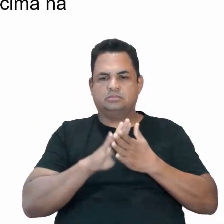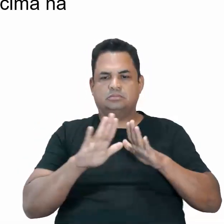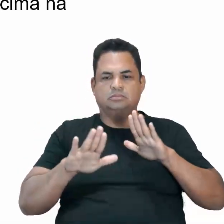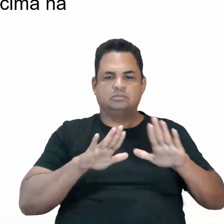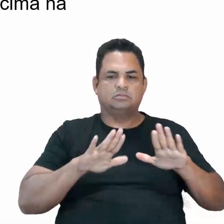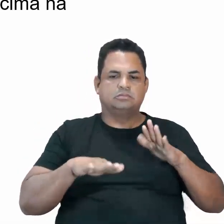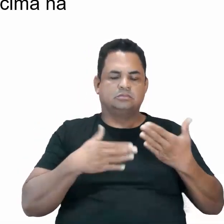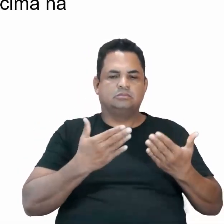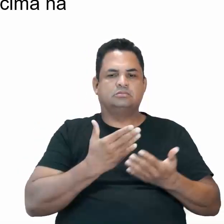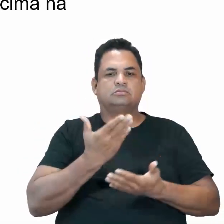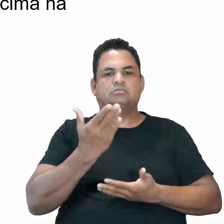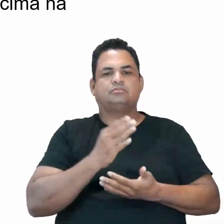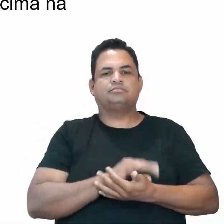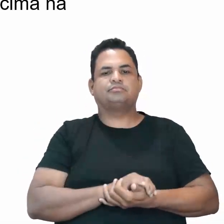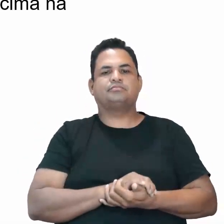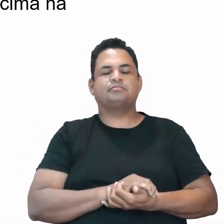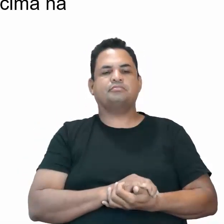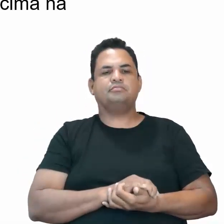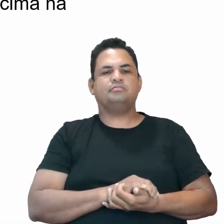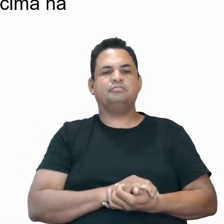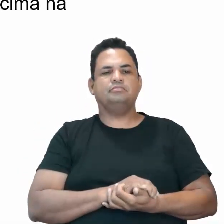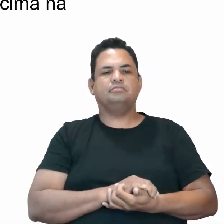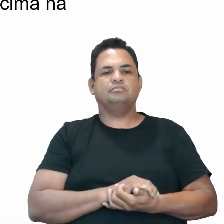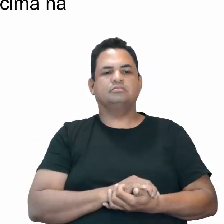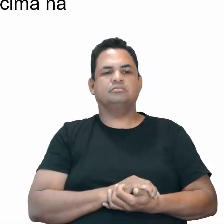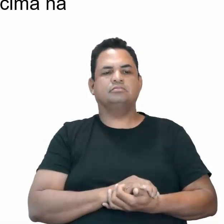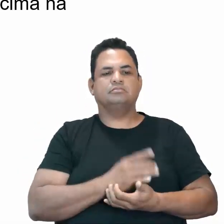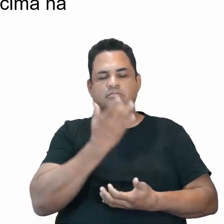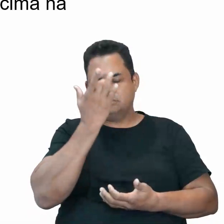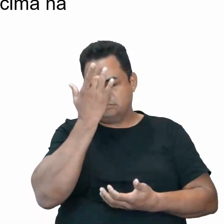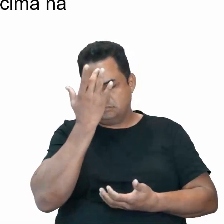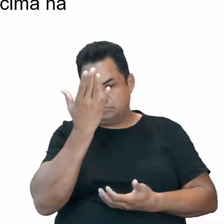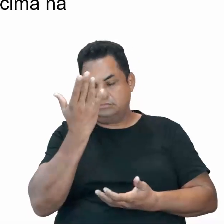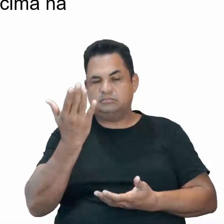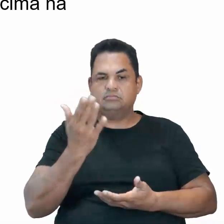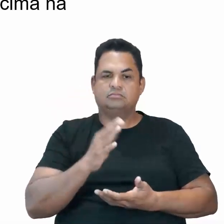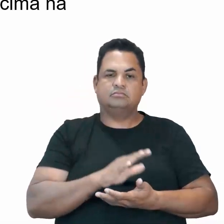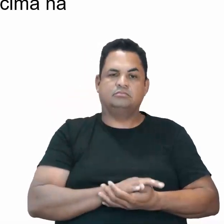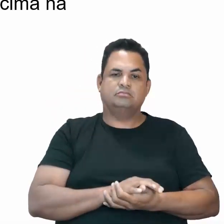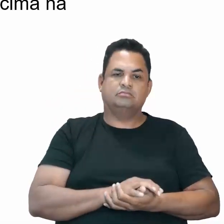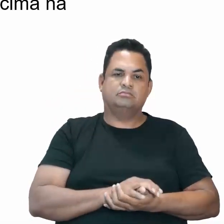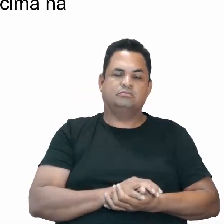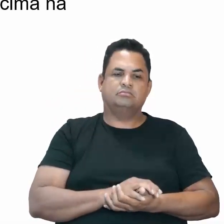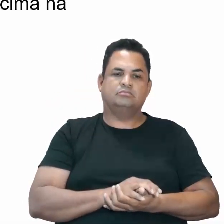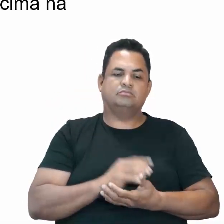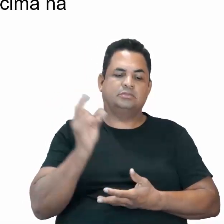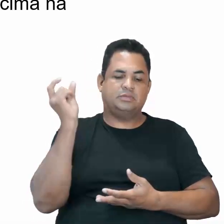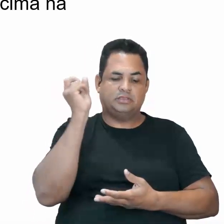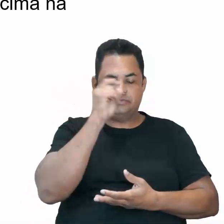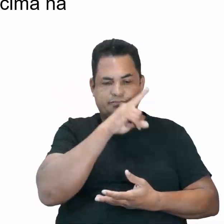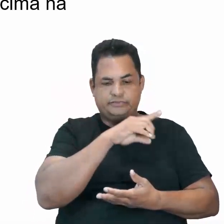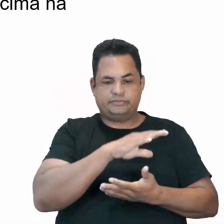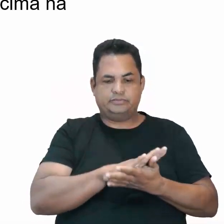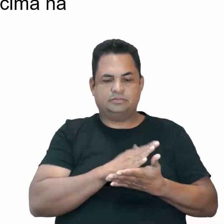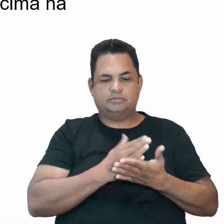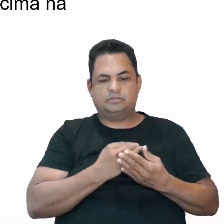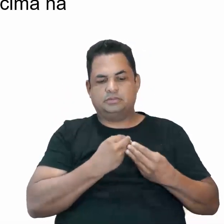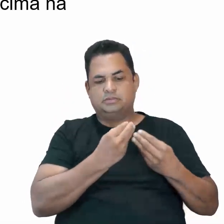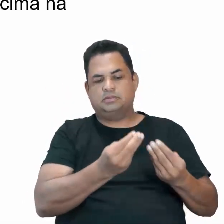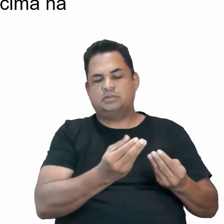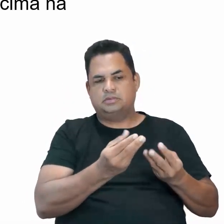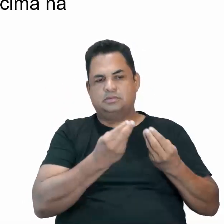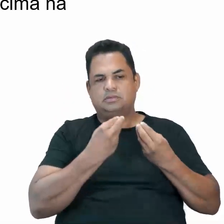verdade, disso aí, ok? Quem tem mais facilidade e quem tem mais dificuldade para ceder e ganhar, né,